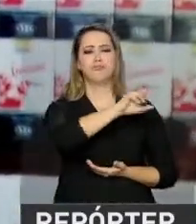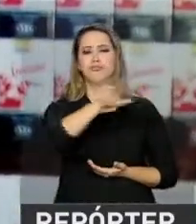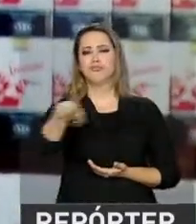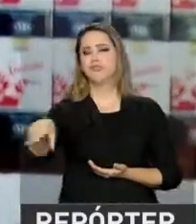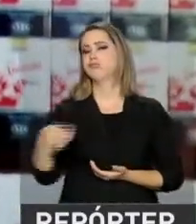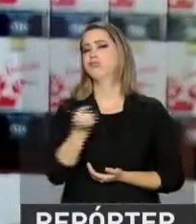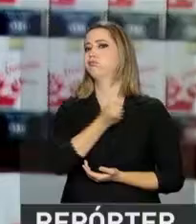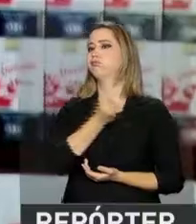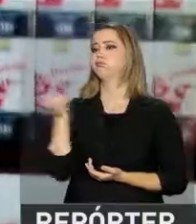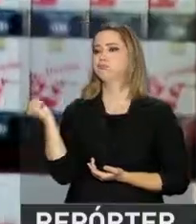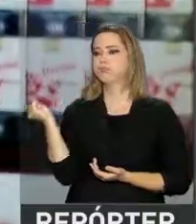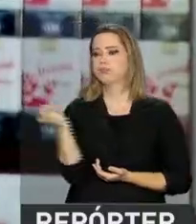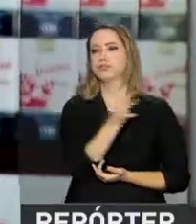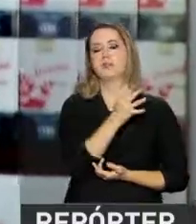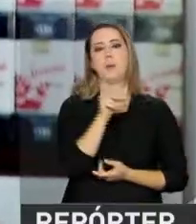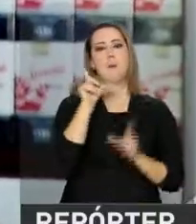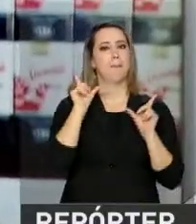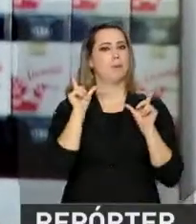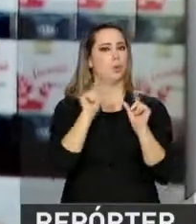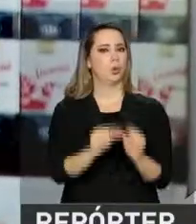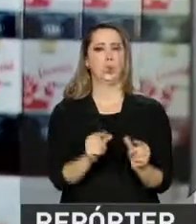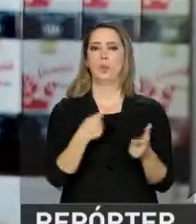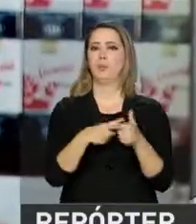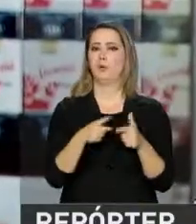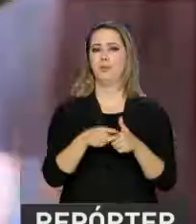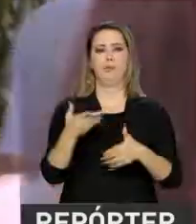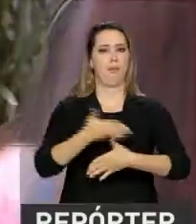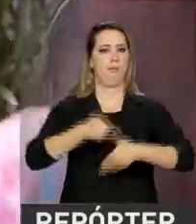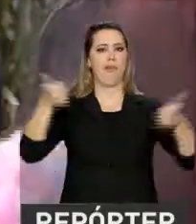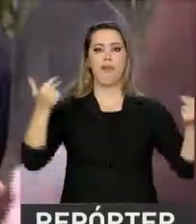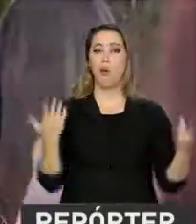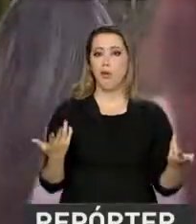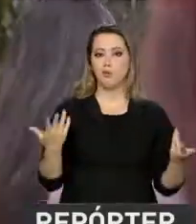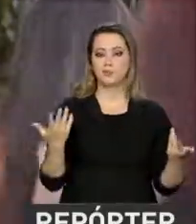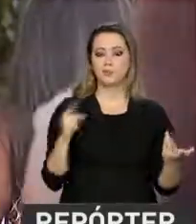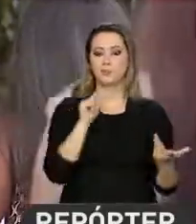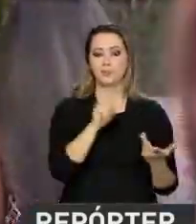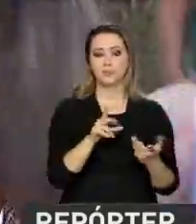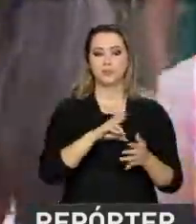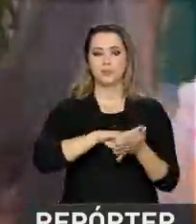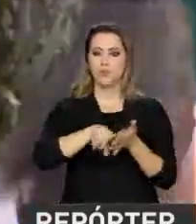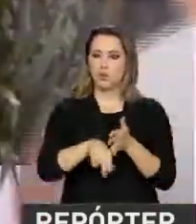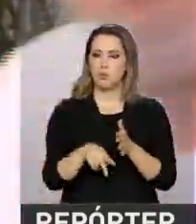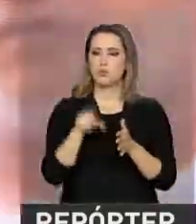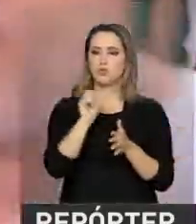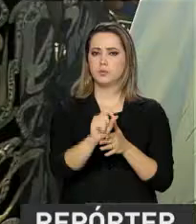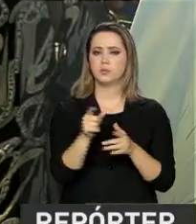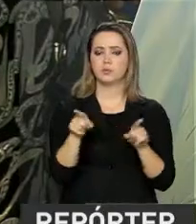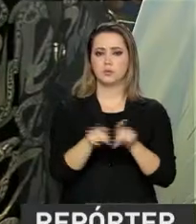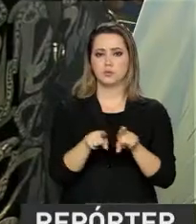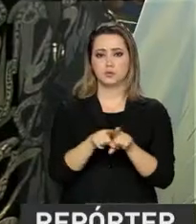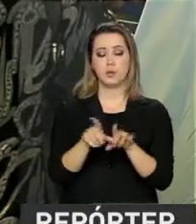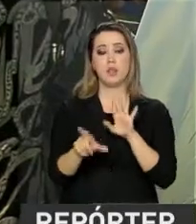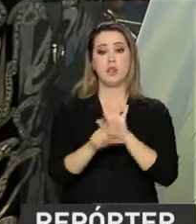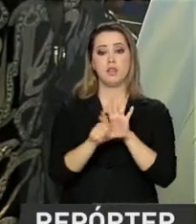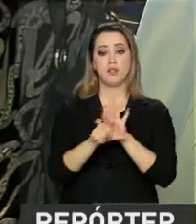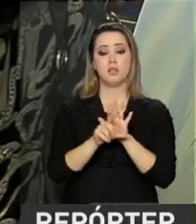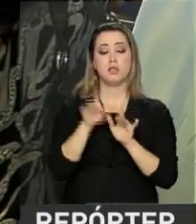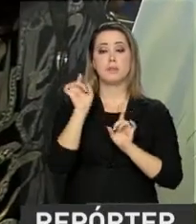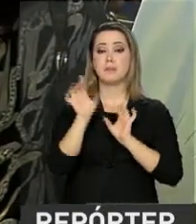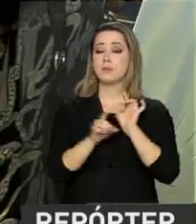enquanto quanto menos problema estiver muito melhor além de valer para as demais situações a lei também